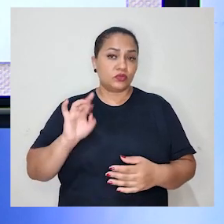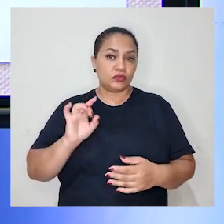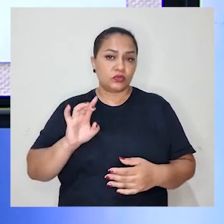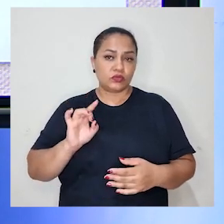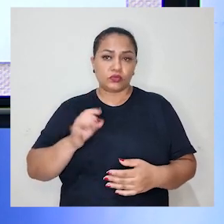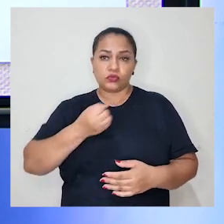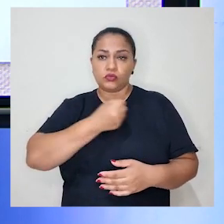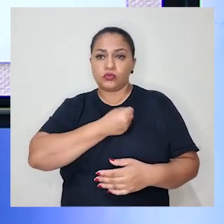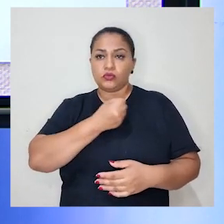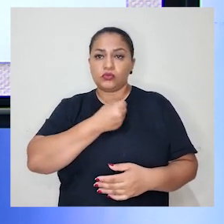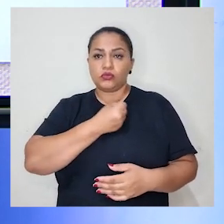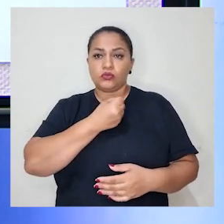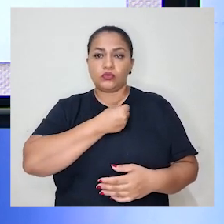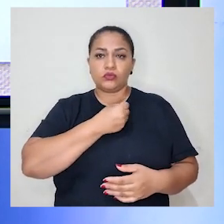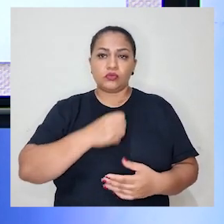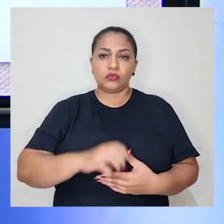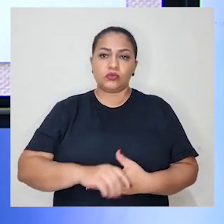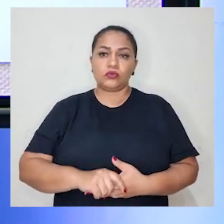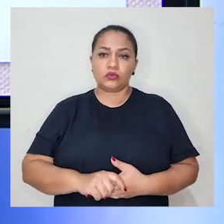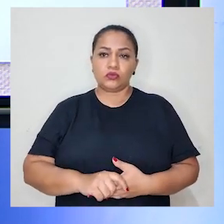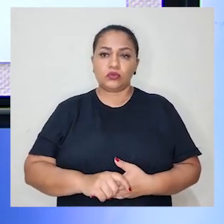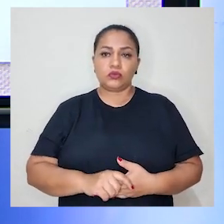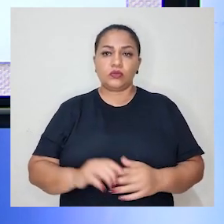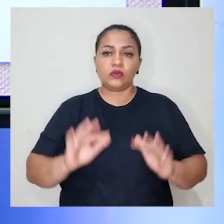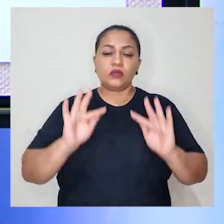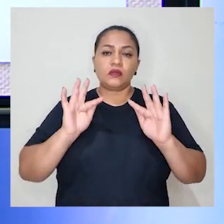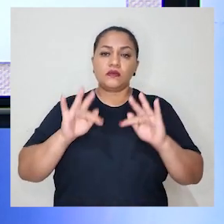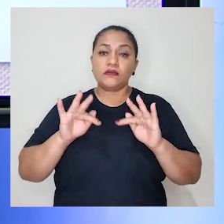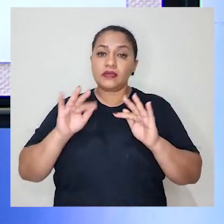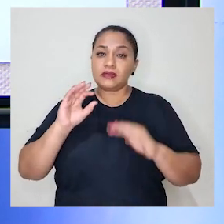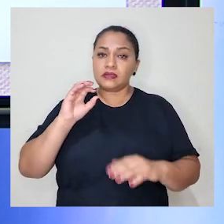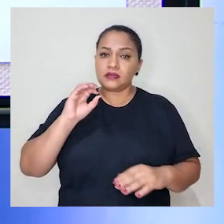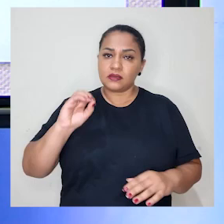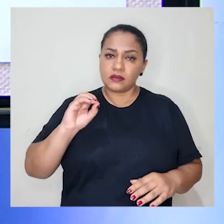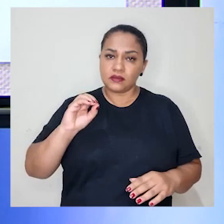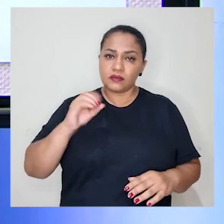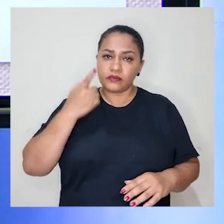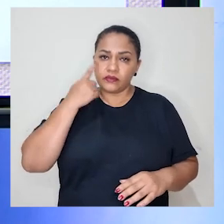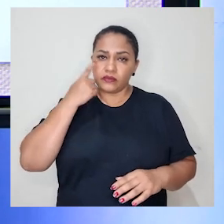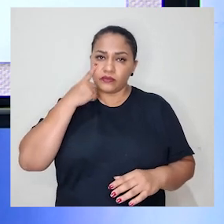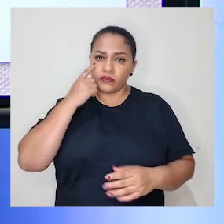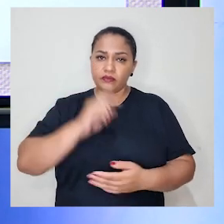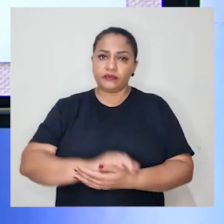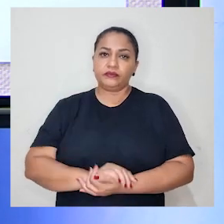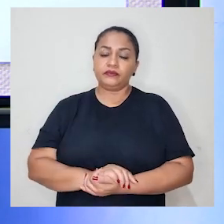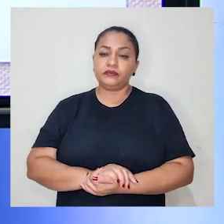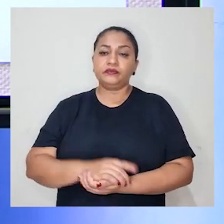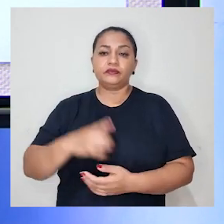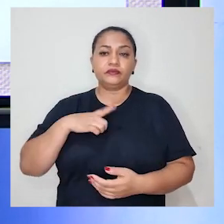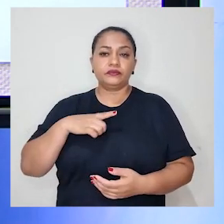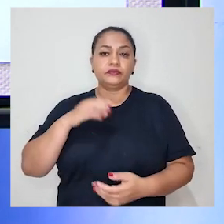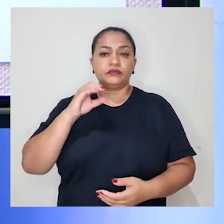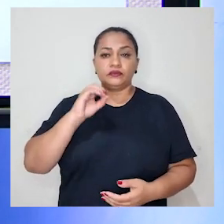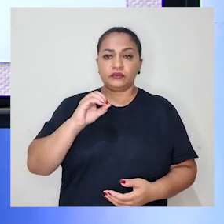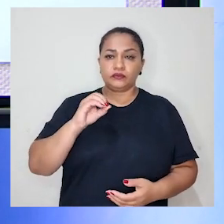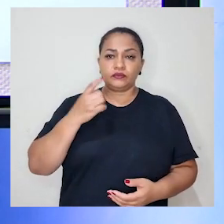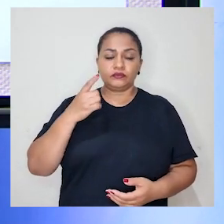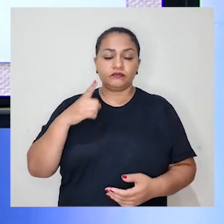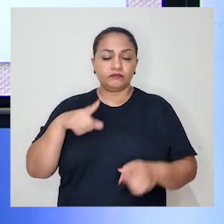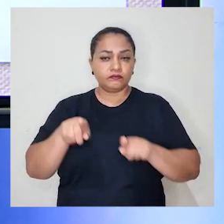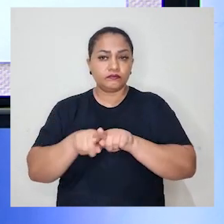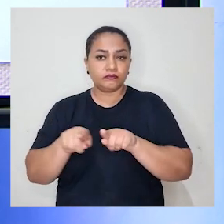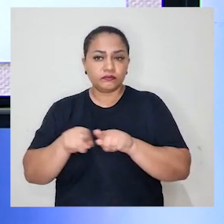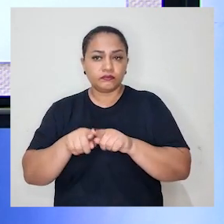apenas números que terminem em 0. Então, vamos ver. Olha, aqui termina em 0,